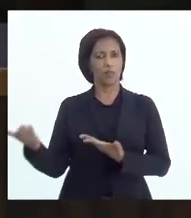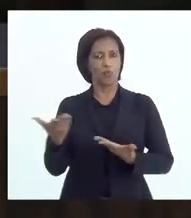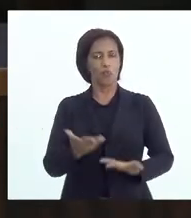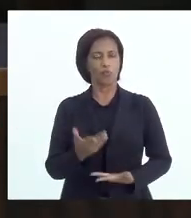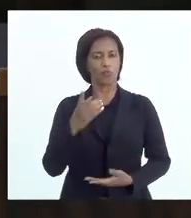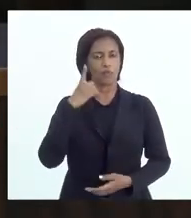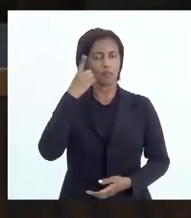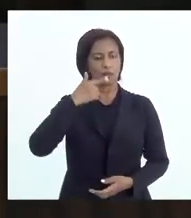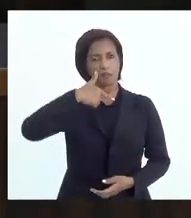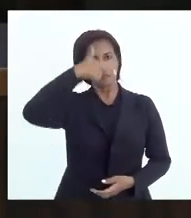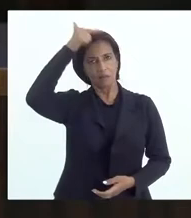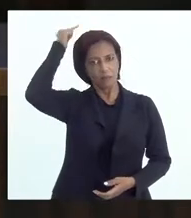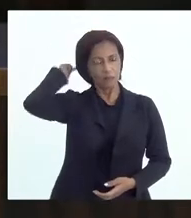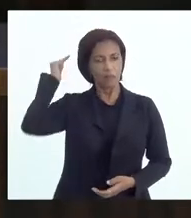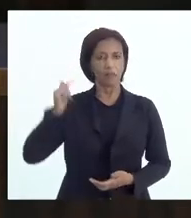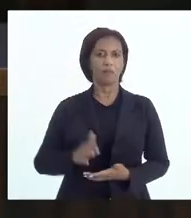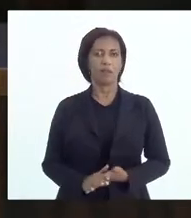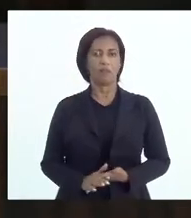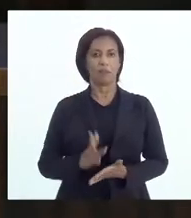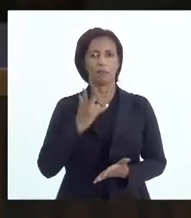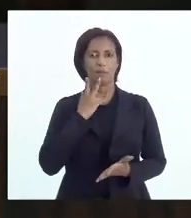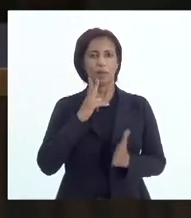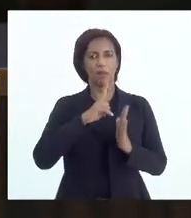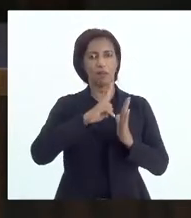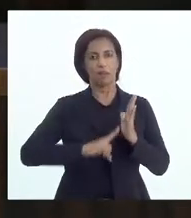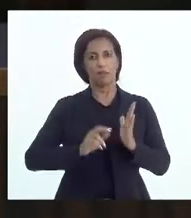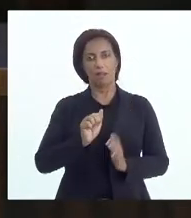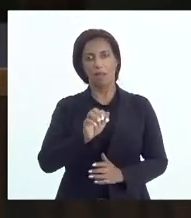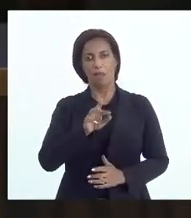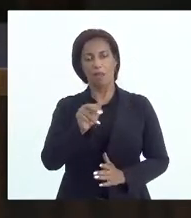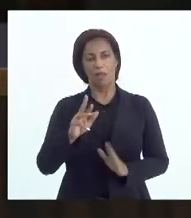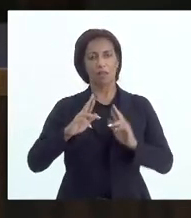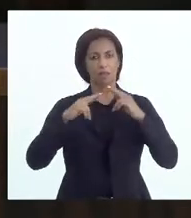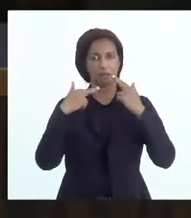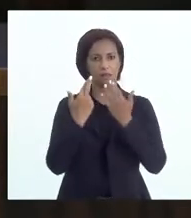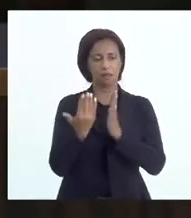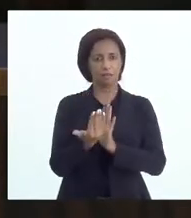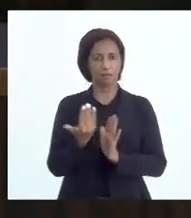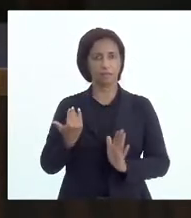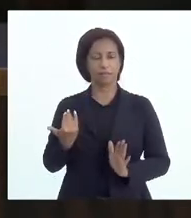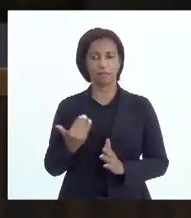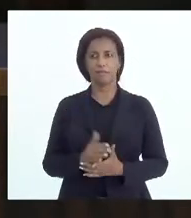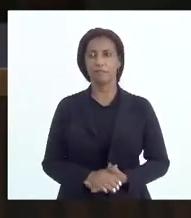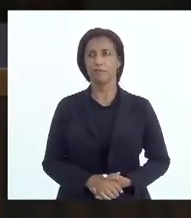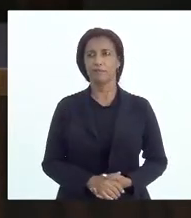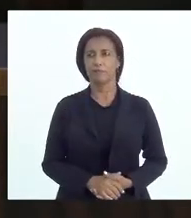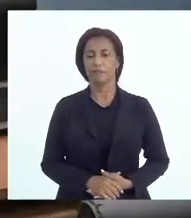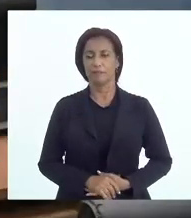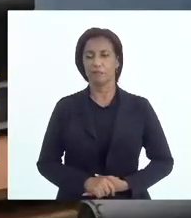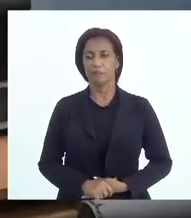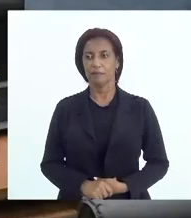senhor deputado Luiz Paulo para fazer a leitura da ata da sessão anterior.